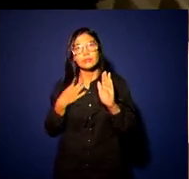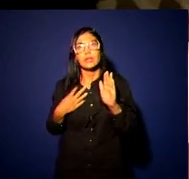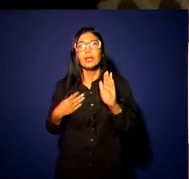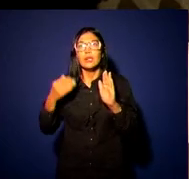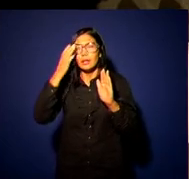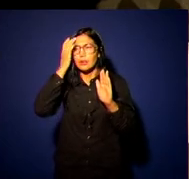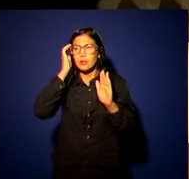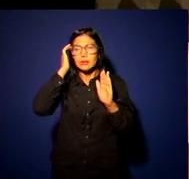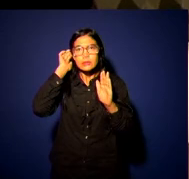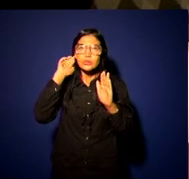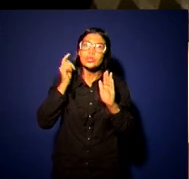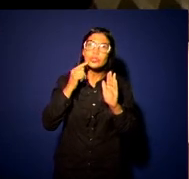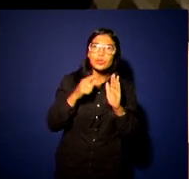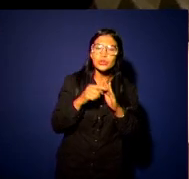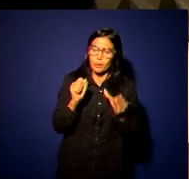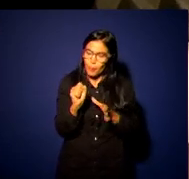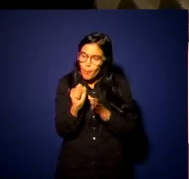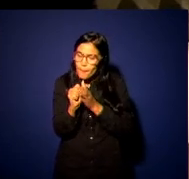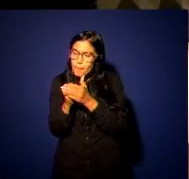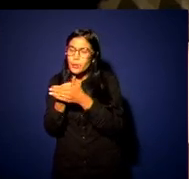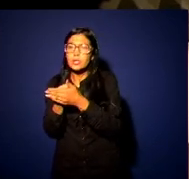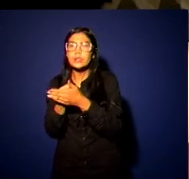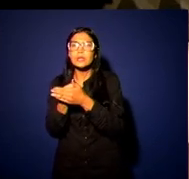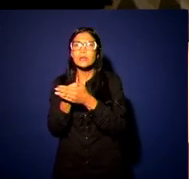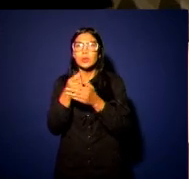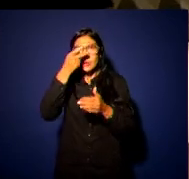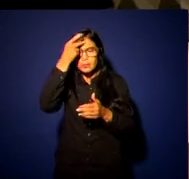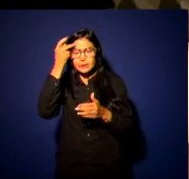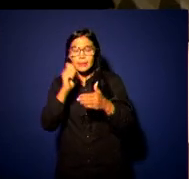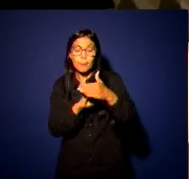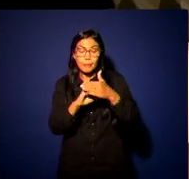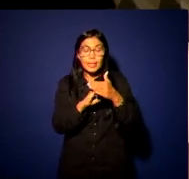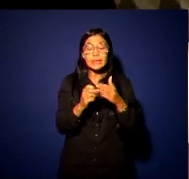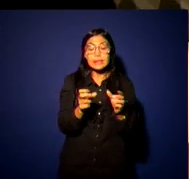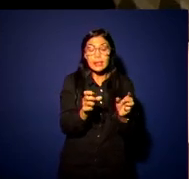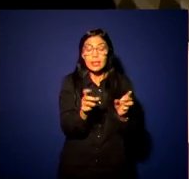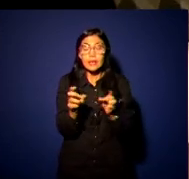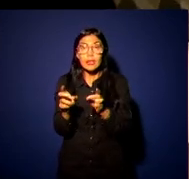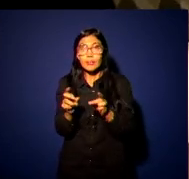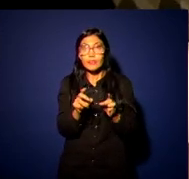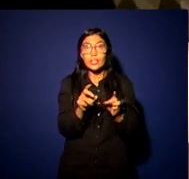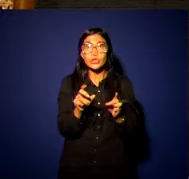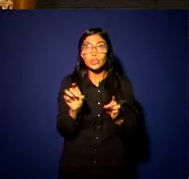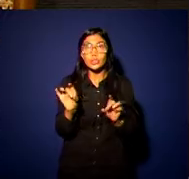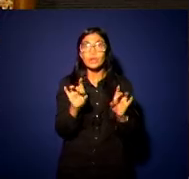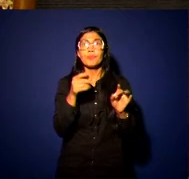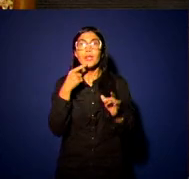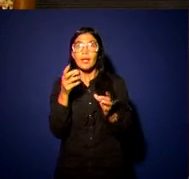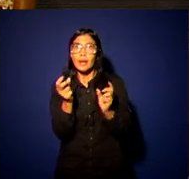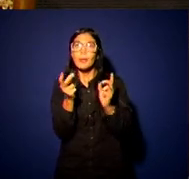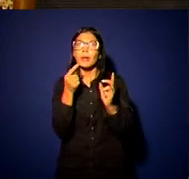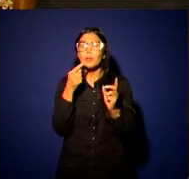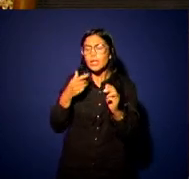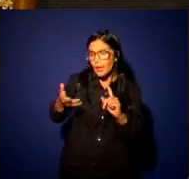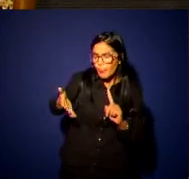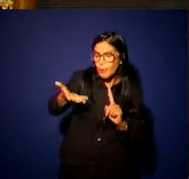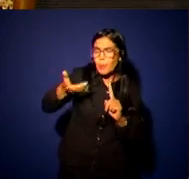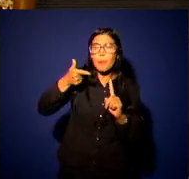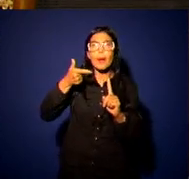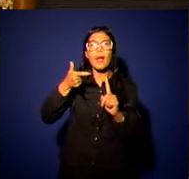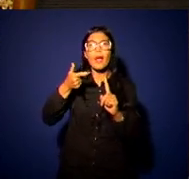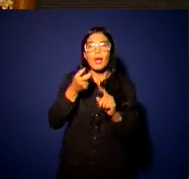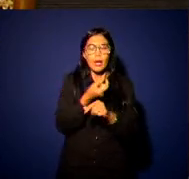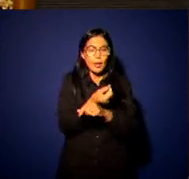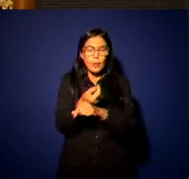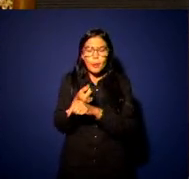sim proteções aos investidores de varejo que é um tema que para mim é muito valioso para a gente poder incentivar o mercado de